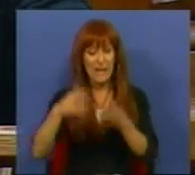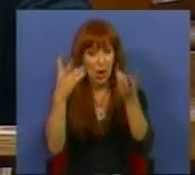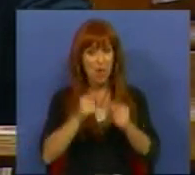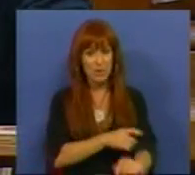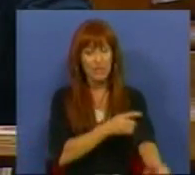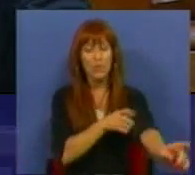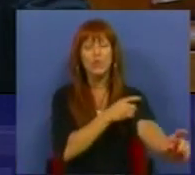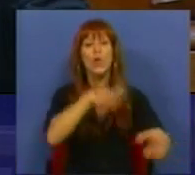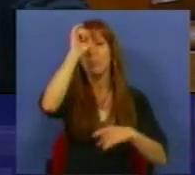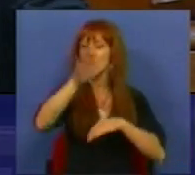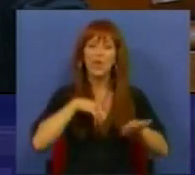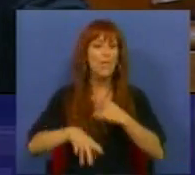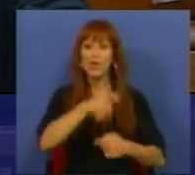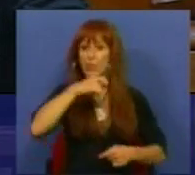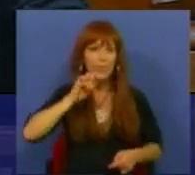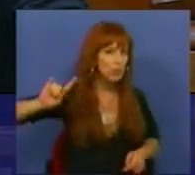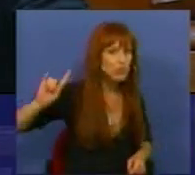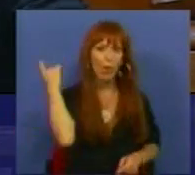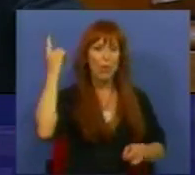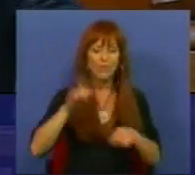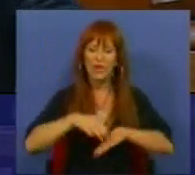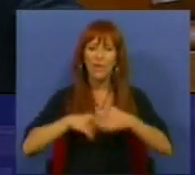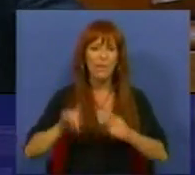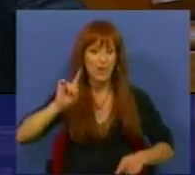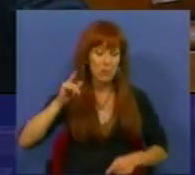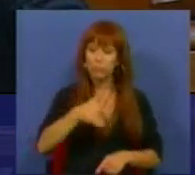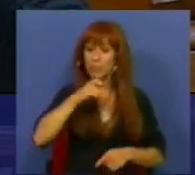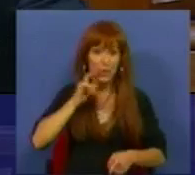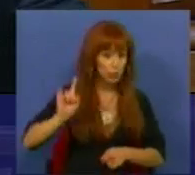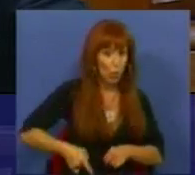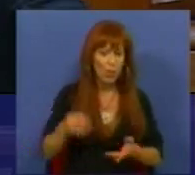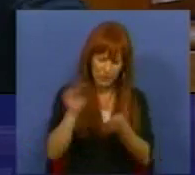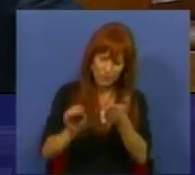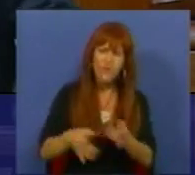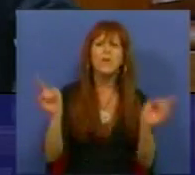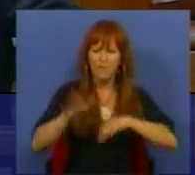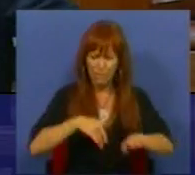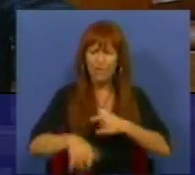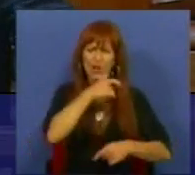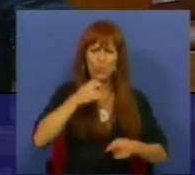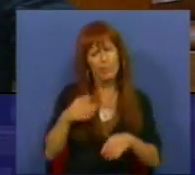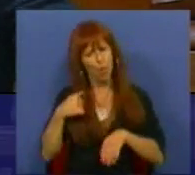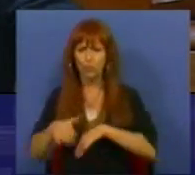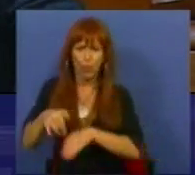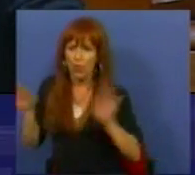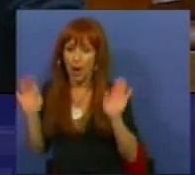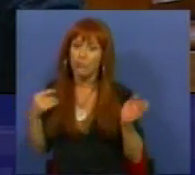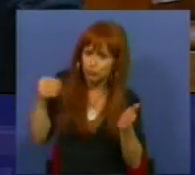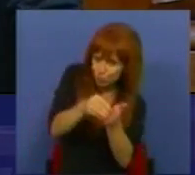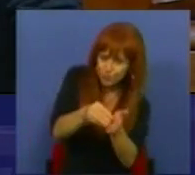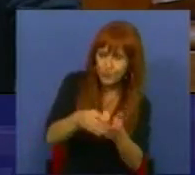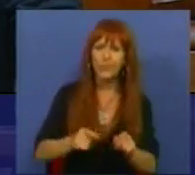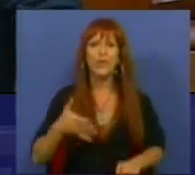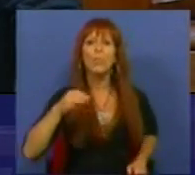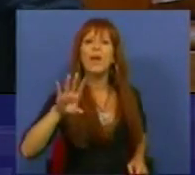orçamento, o Governo não faz o que prometeu, faz o que não prometeu, faz até o que prometeu que não faria.